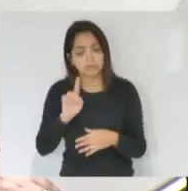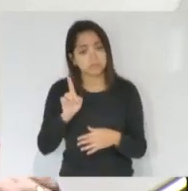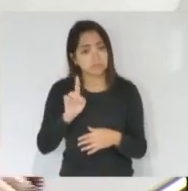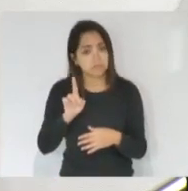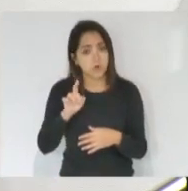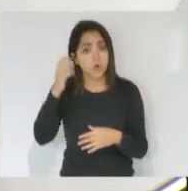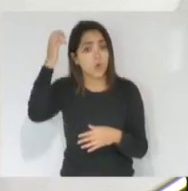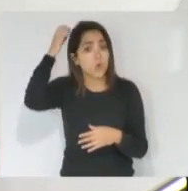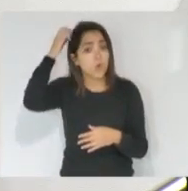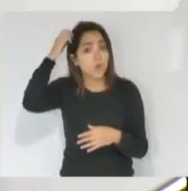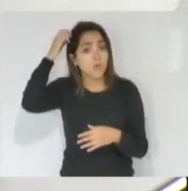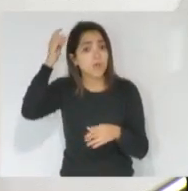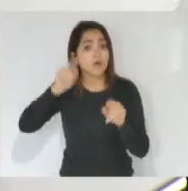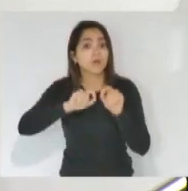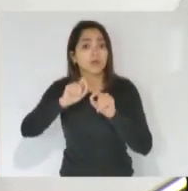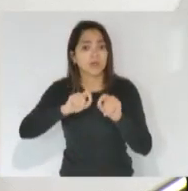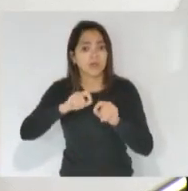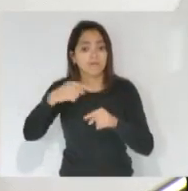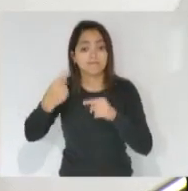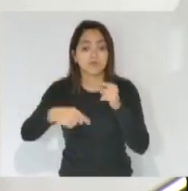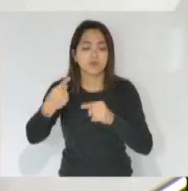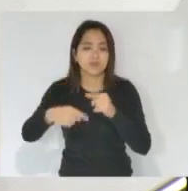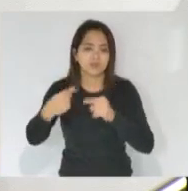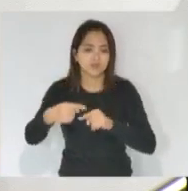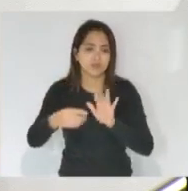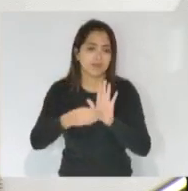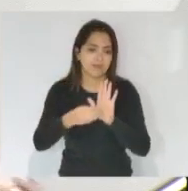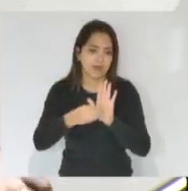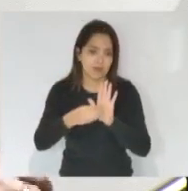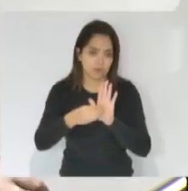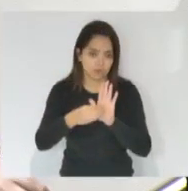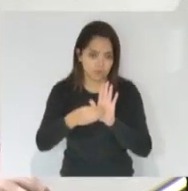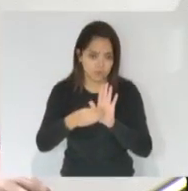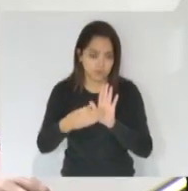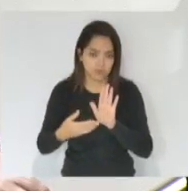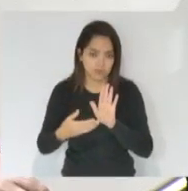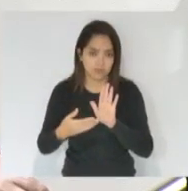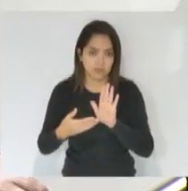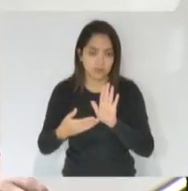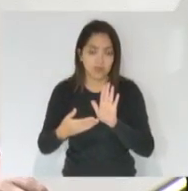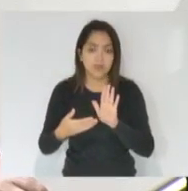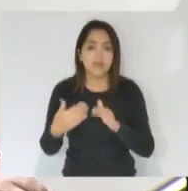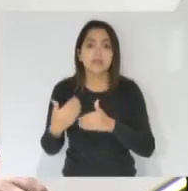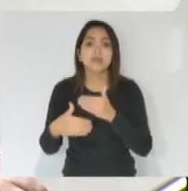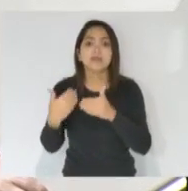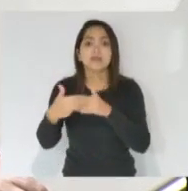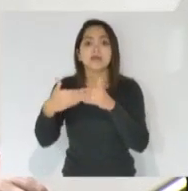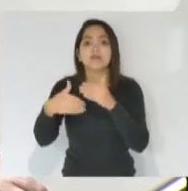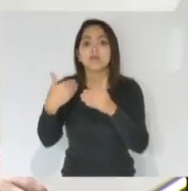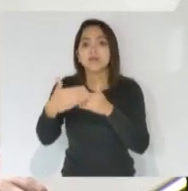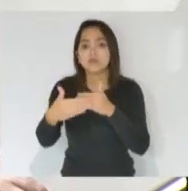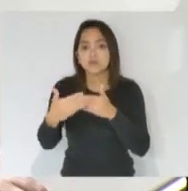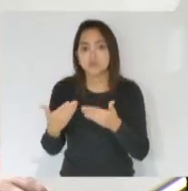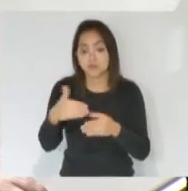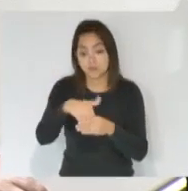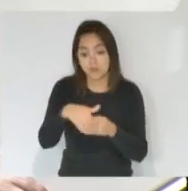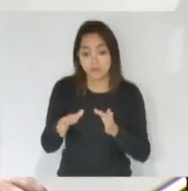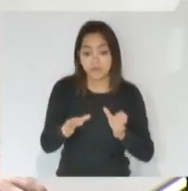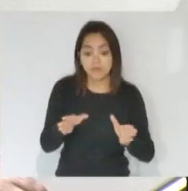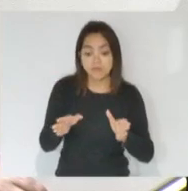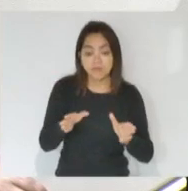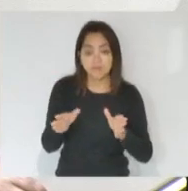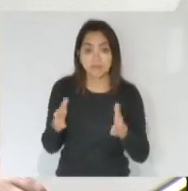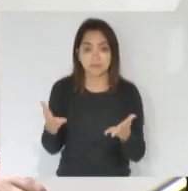uma falta de política de Estado, que obviamente que avançou também em relação ao mandato desse governo, que